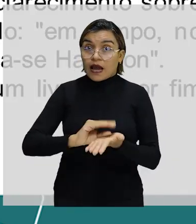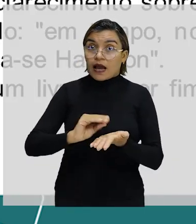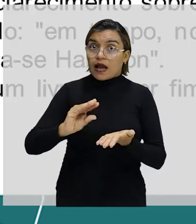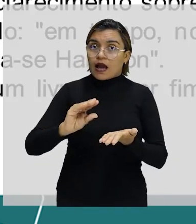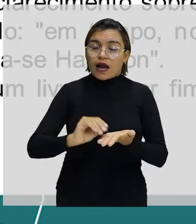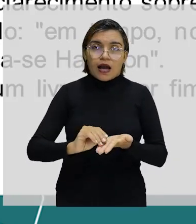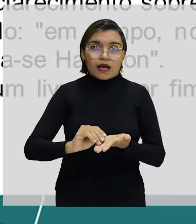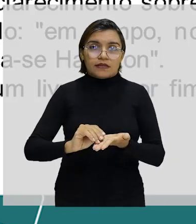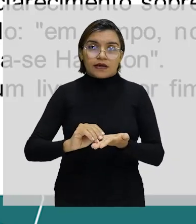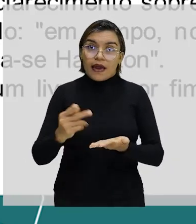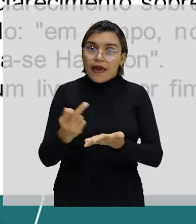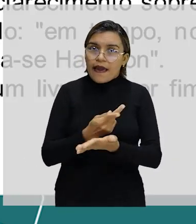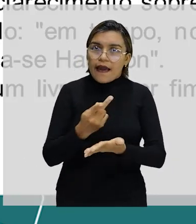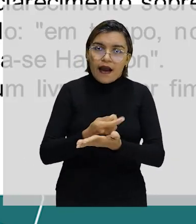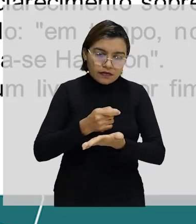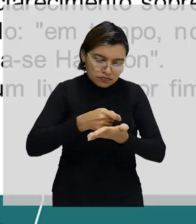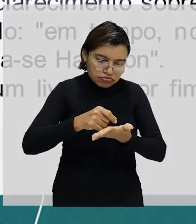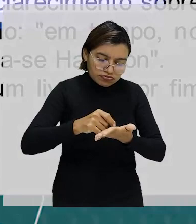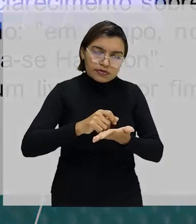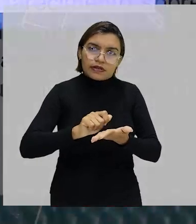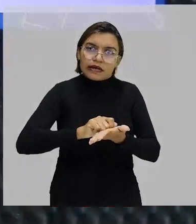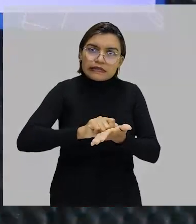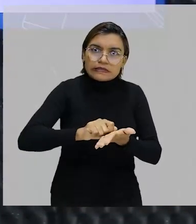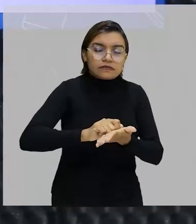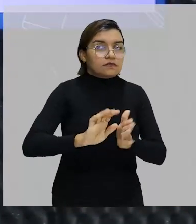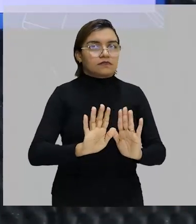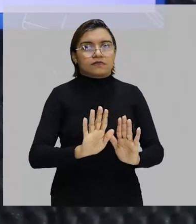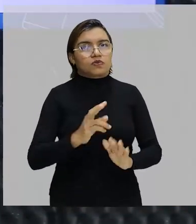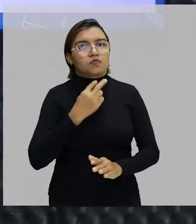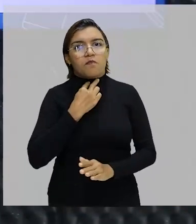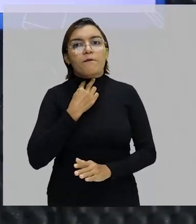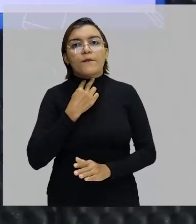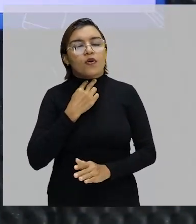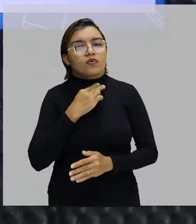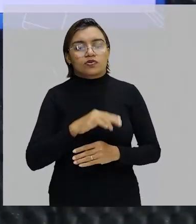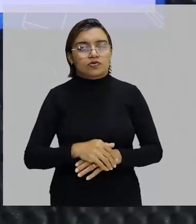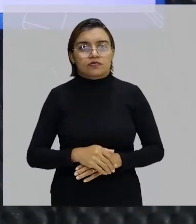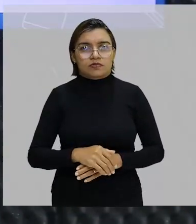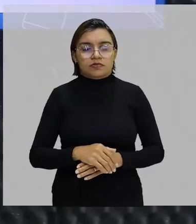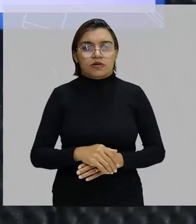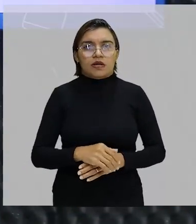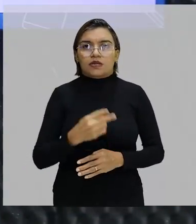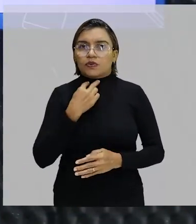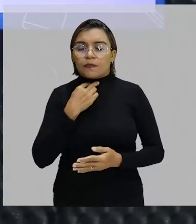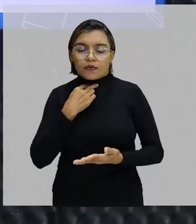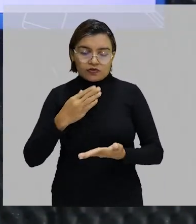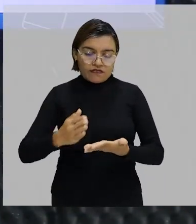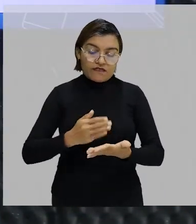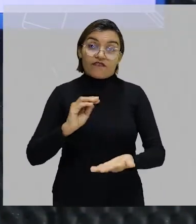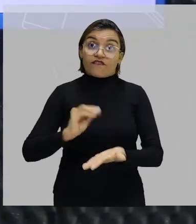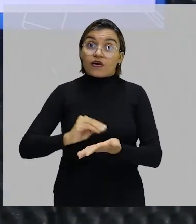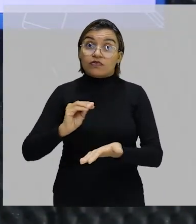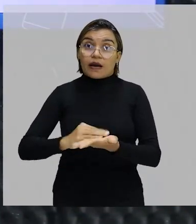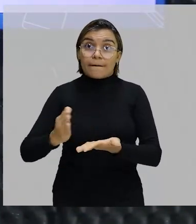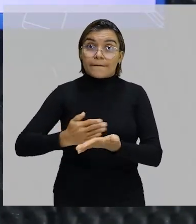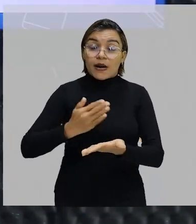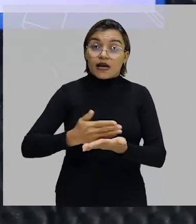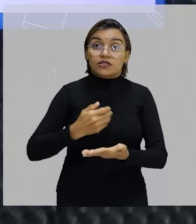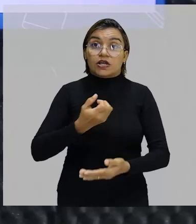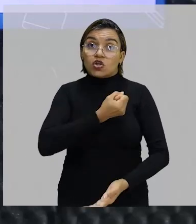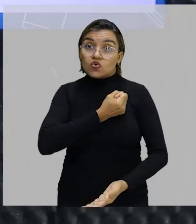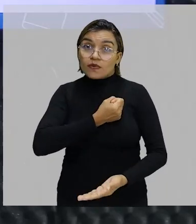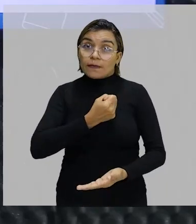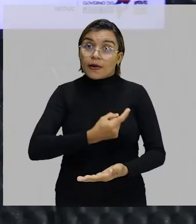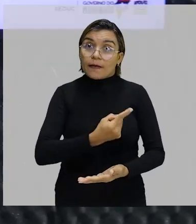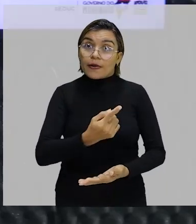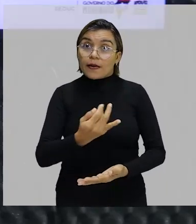admite rasuras. Não pode errar, não pode riscar. A ata não pode ter rasura, não pode faltar a página, o livro de ata é numerado, então é